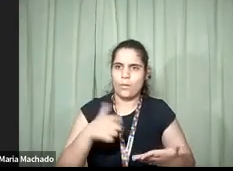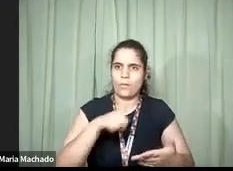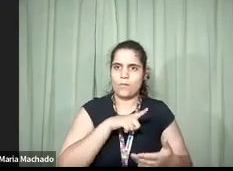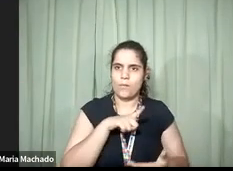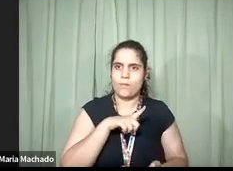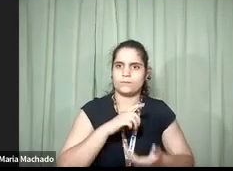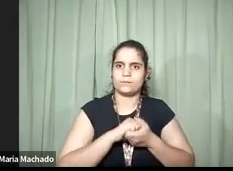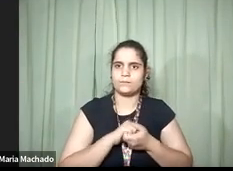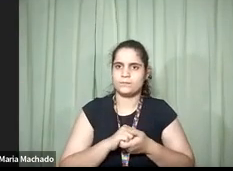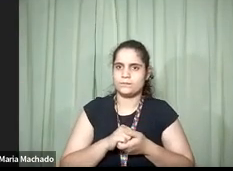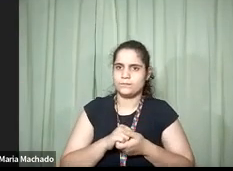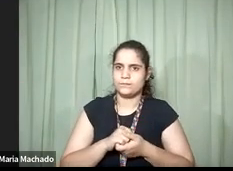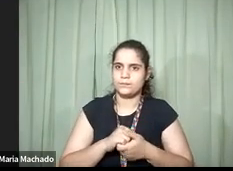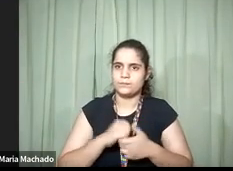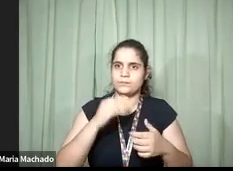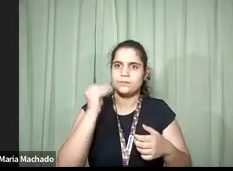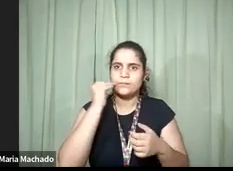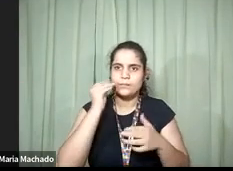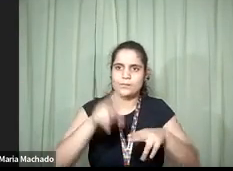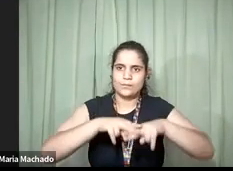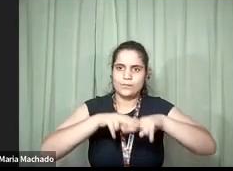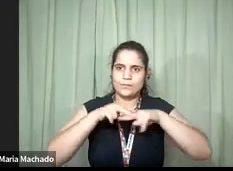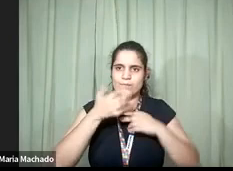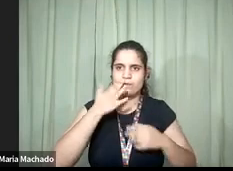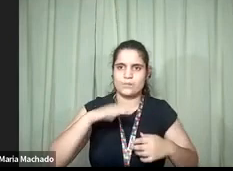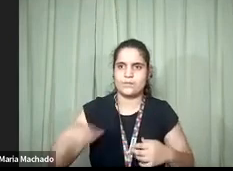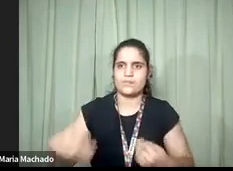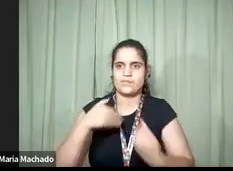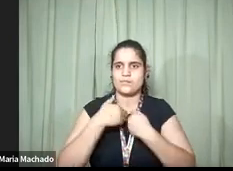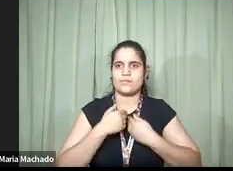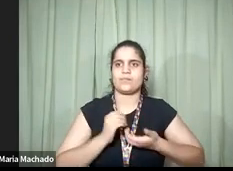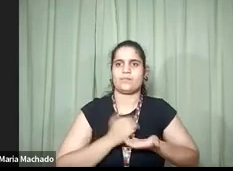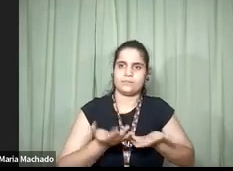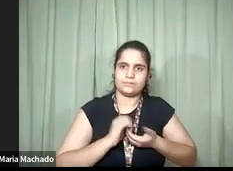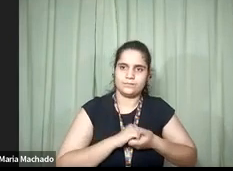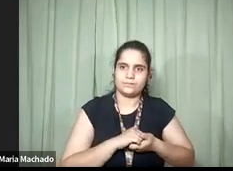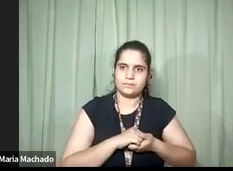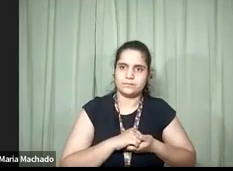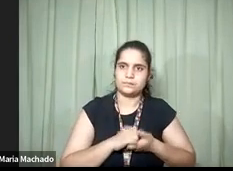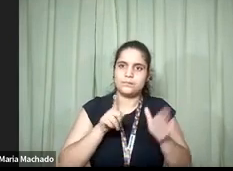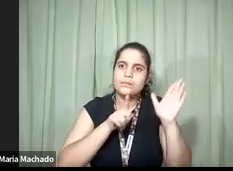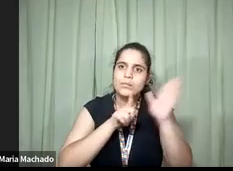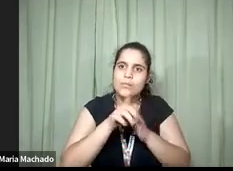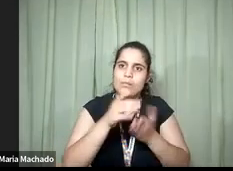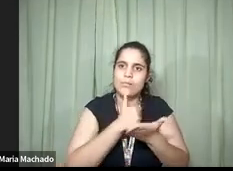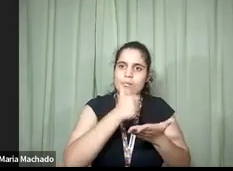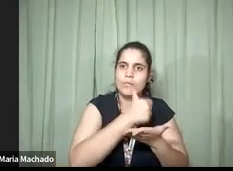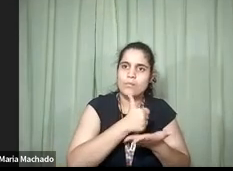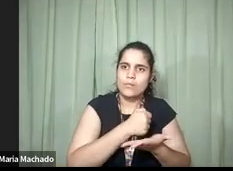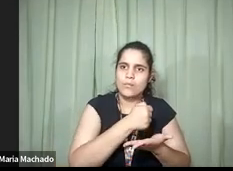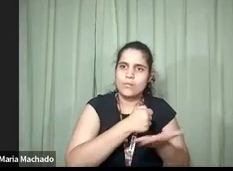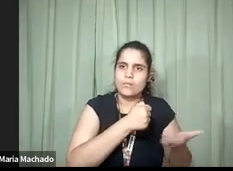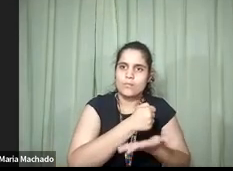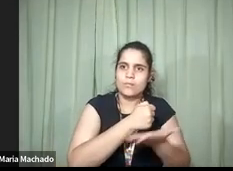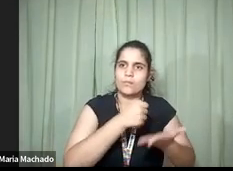está aparecendo tantos casos de criança autista. A pergunta é basicamente essa que as pessoas fazem,